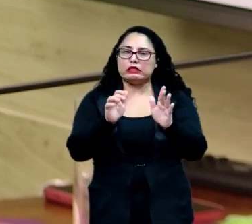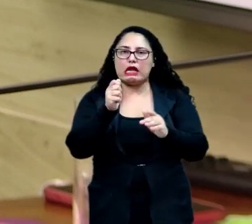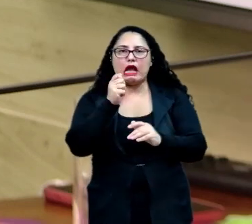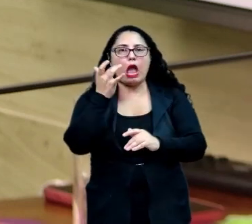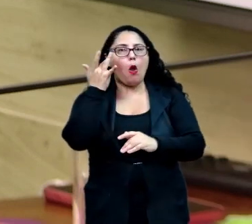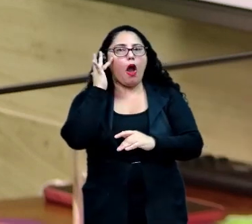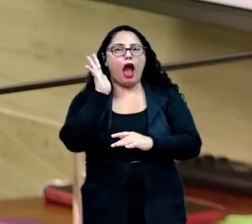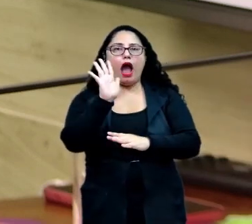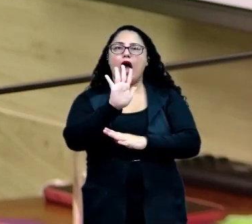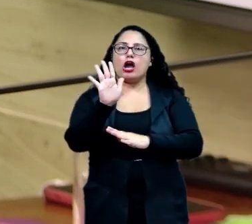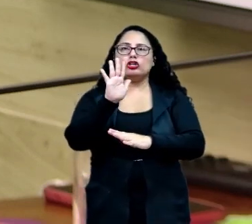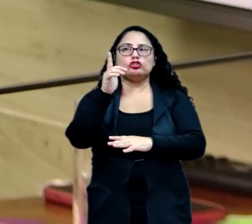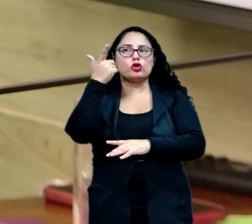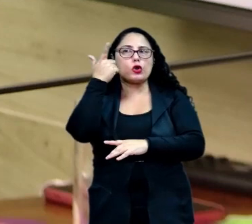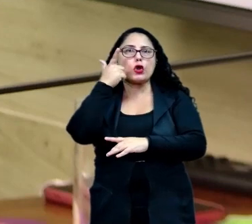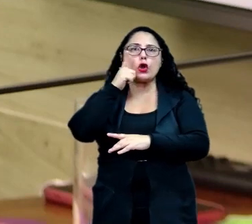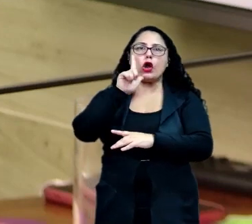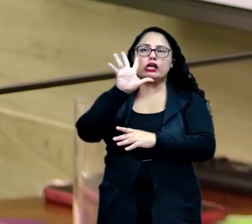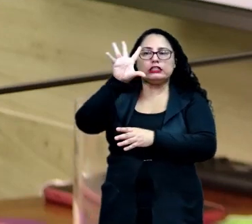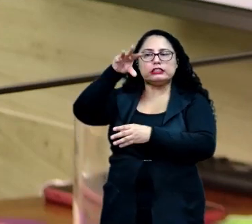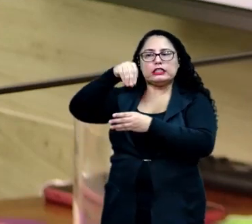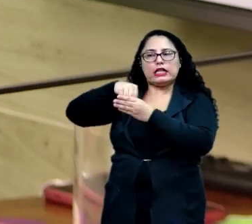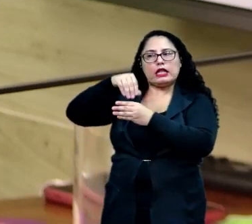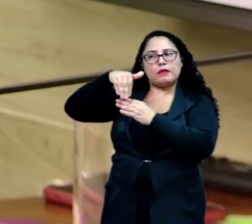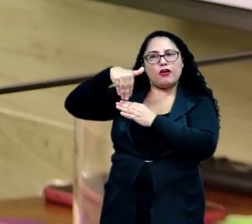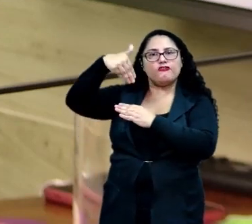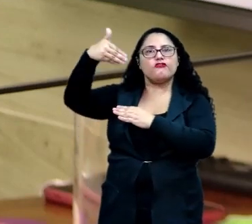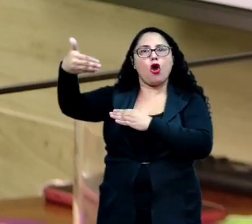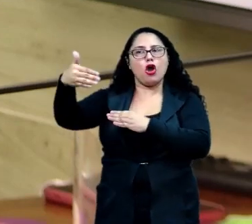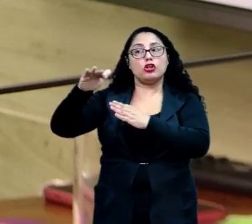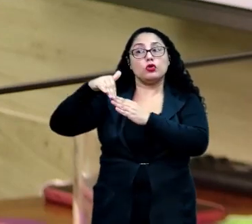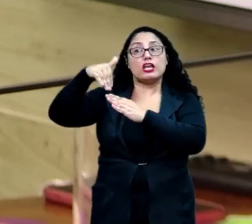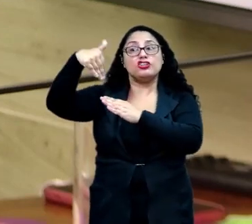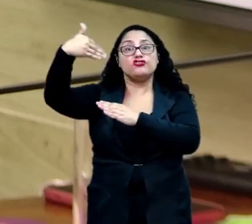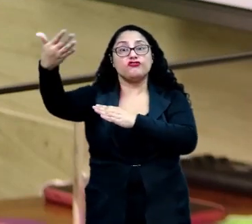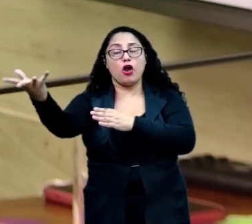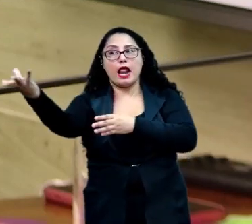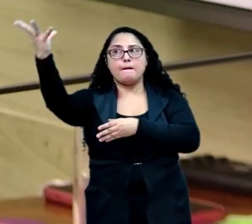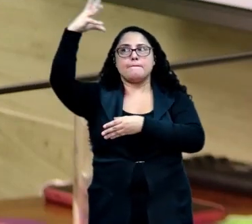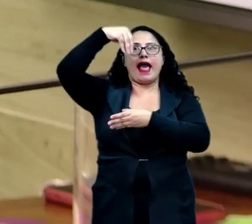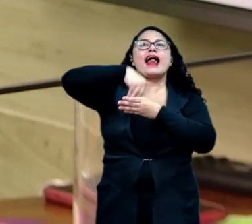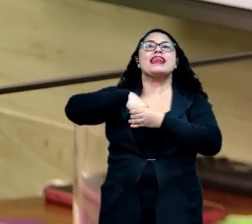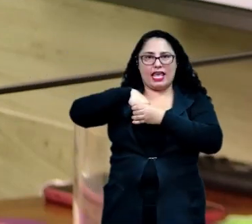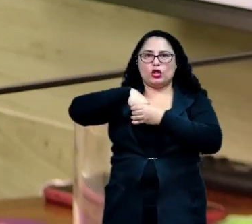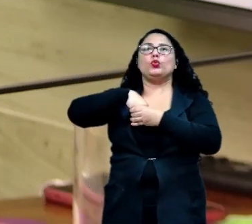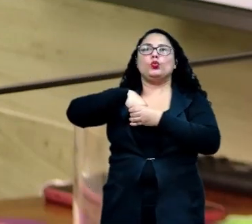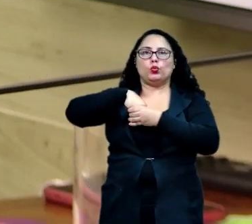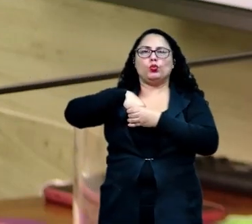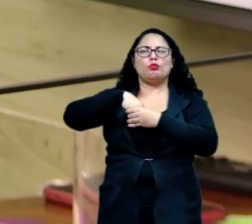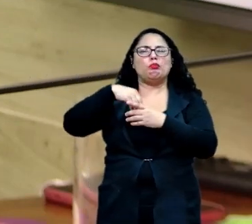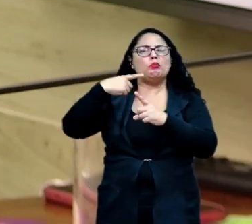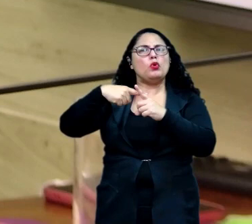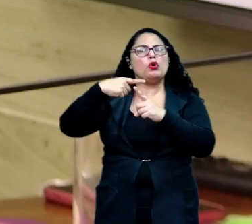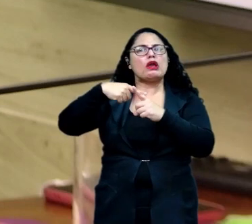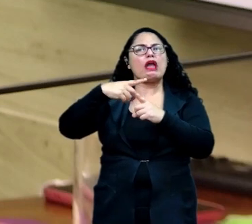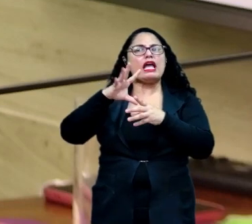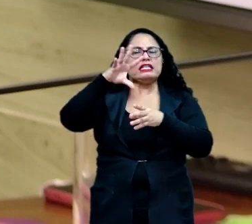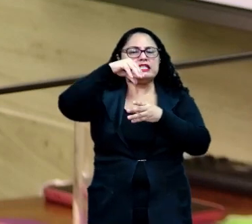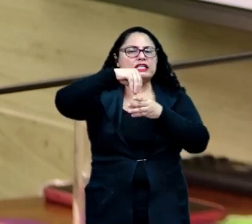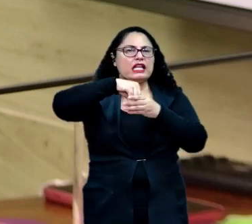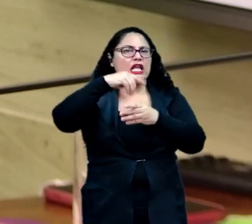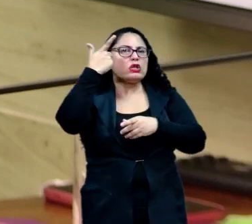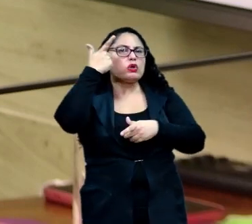Eu acho que a conquista é mais de dentro para fora do que de fora para dentro. Por que ela é uma conquista de